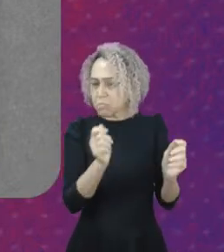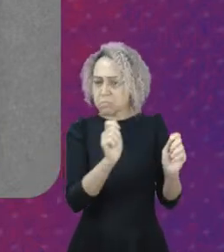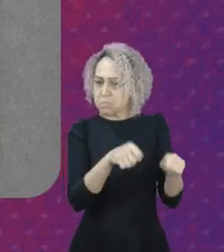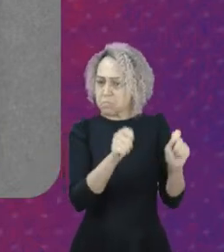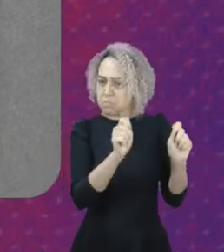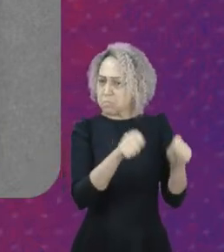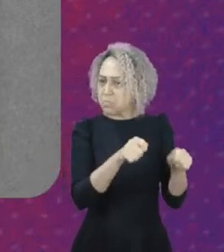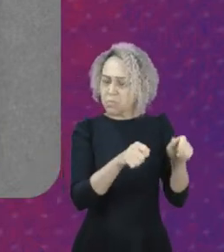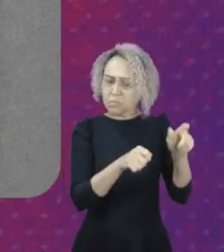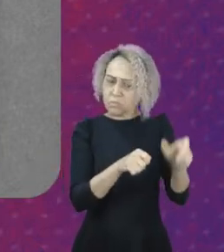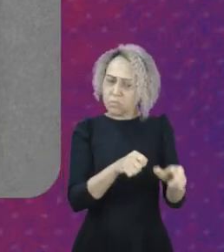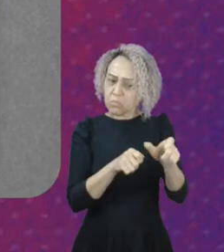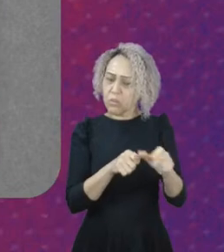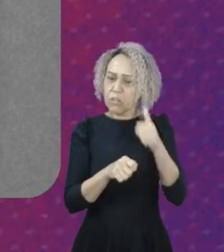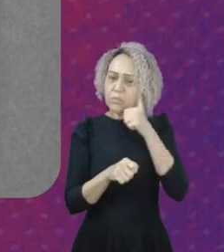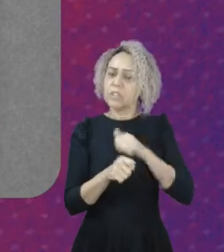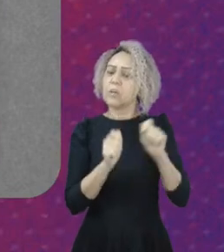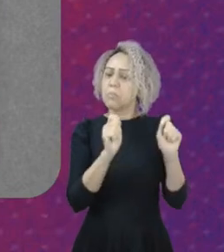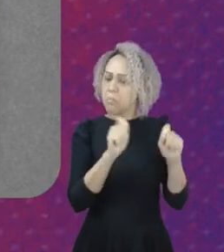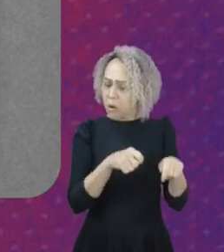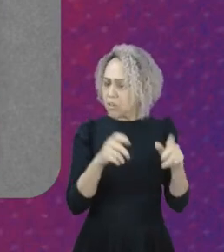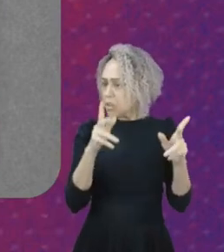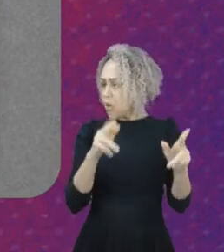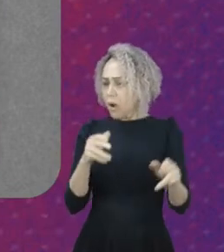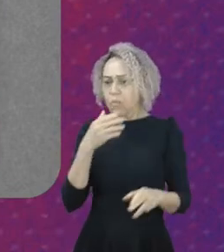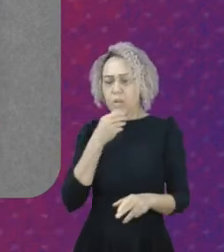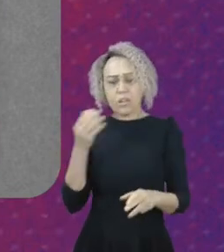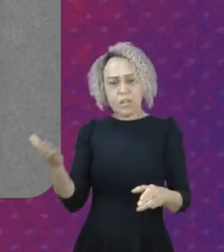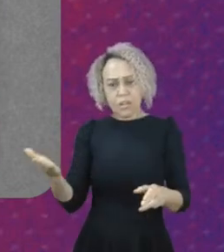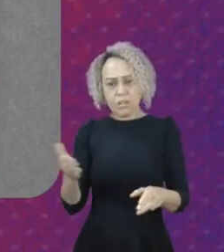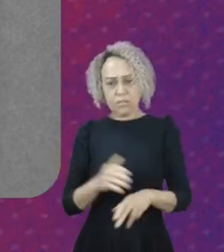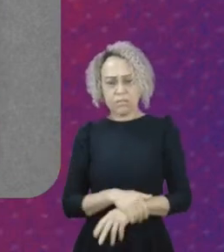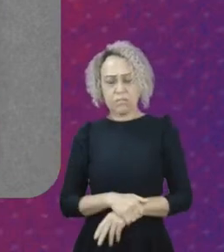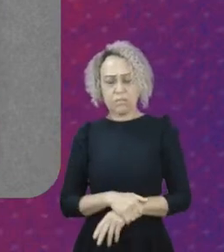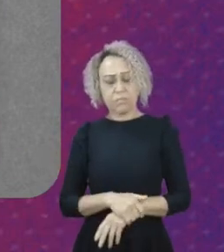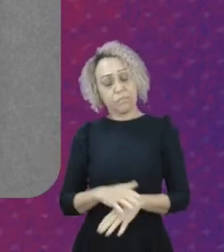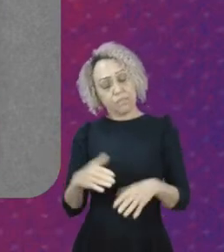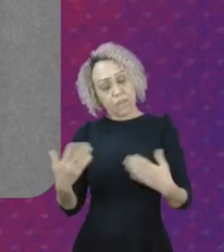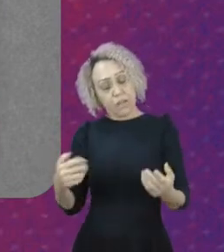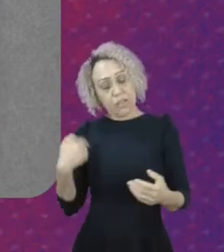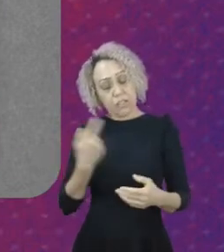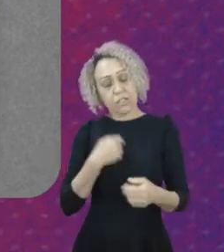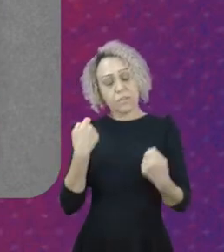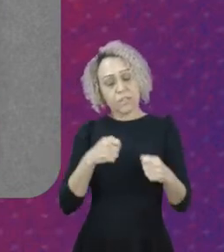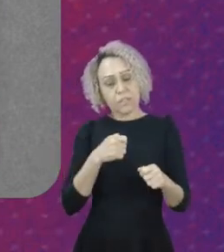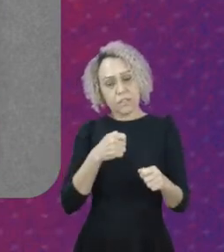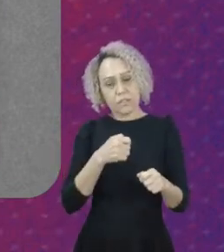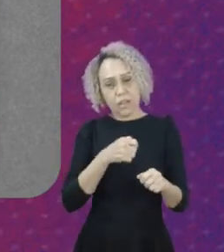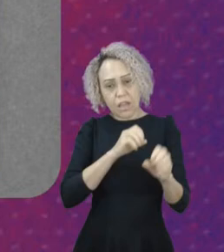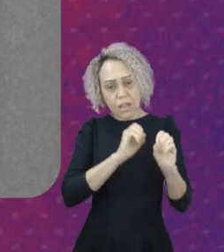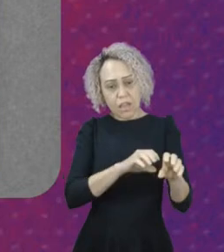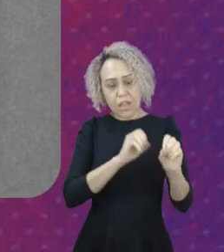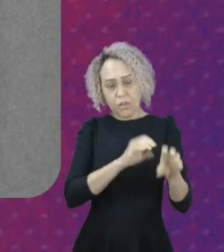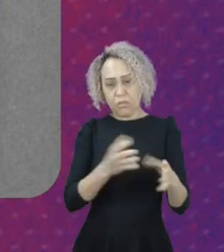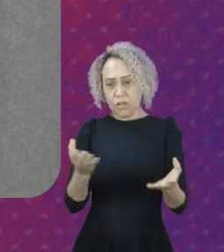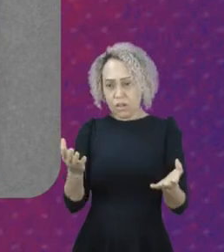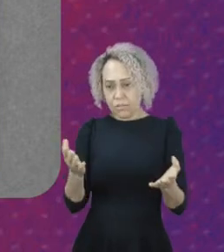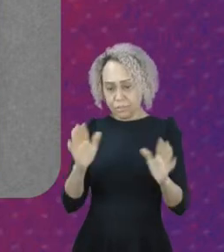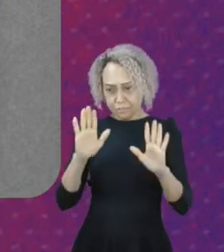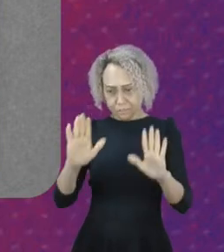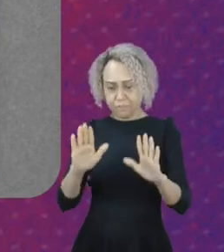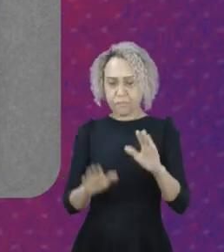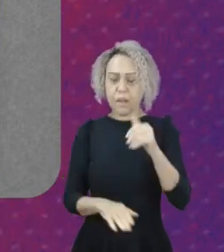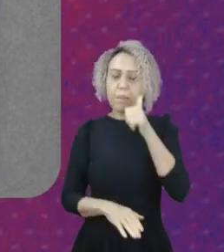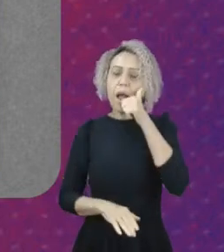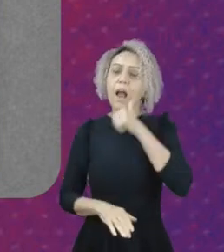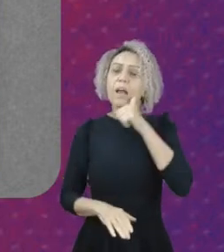fins, ela também pode. Então, isso é uma questão também de educação do que a gente aprende. Para as mulheres da